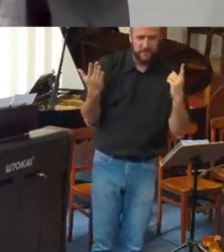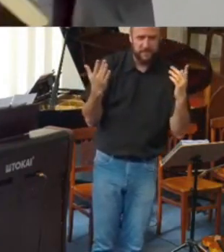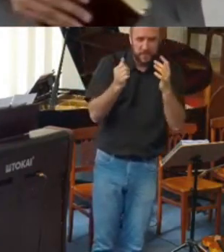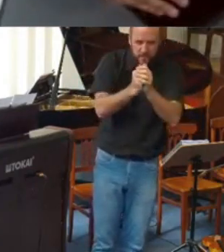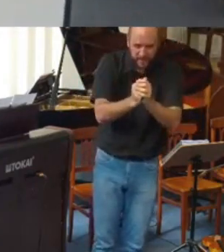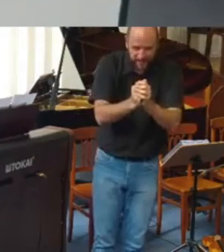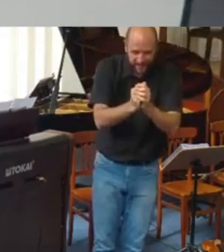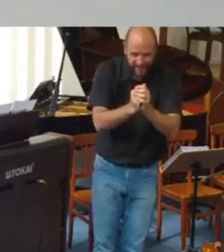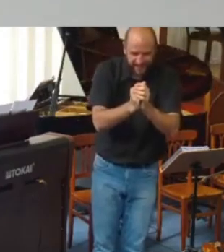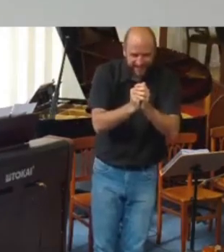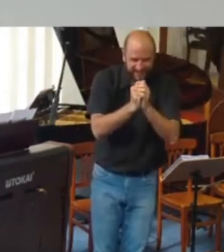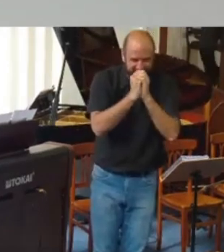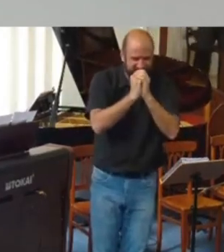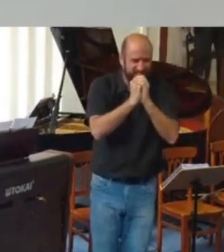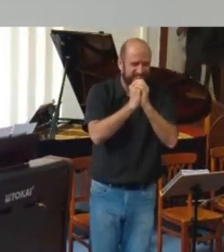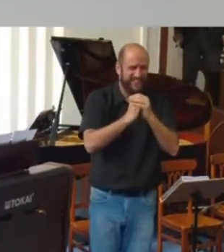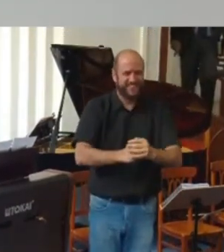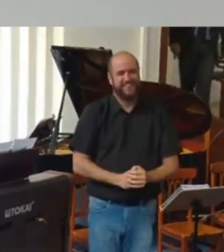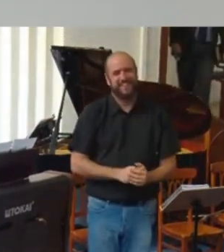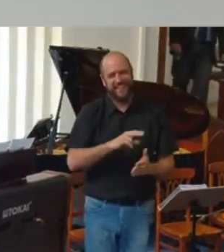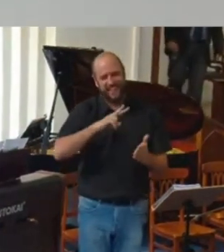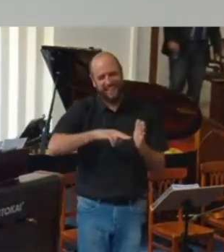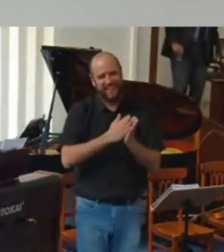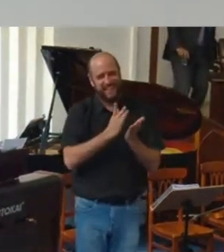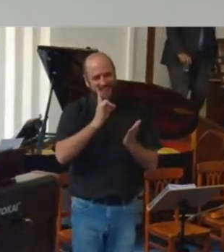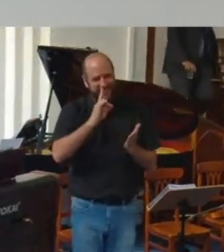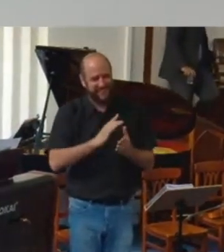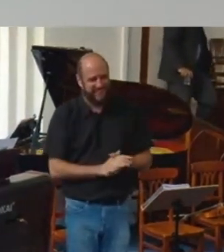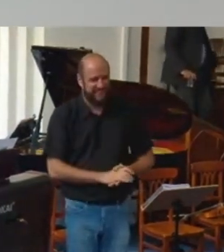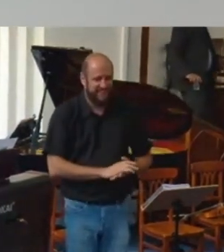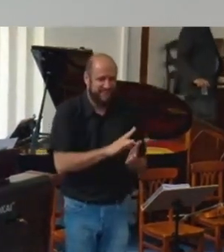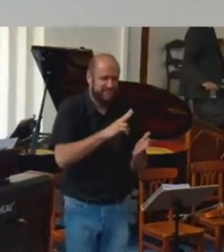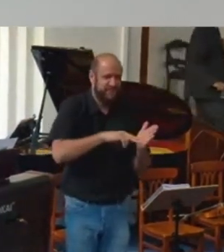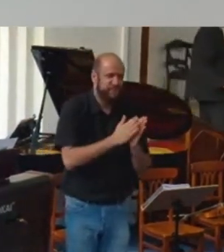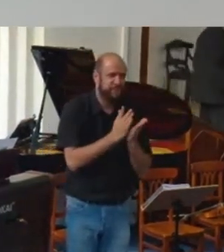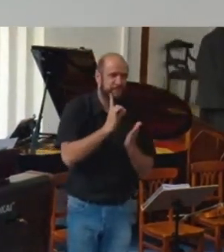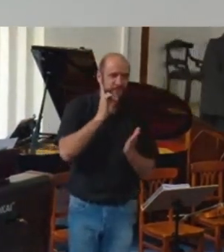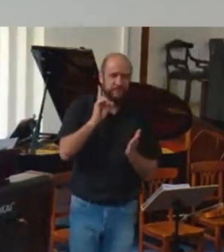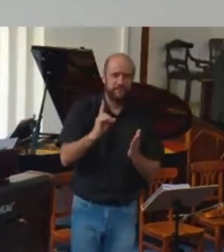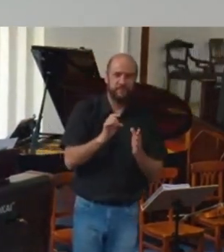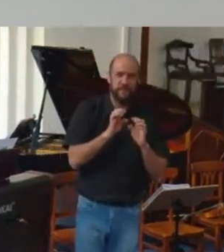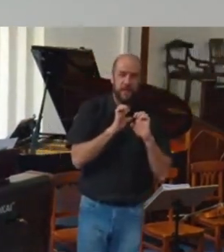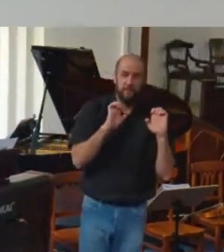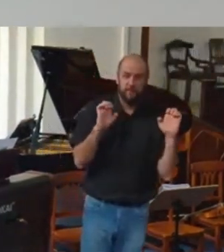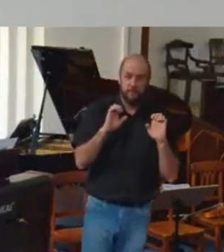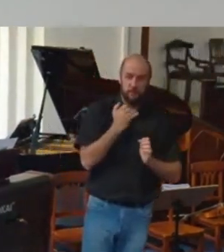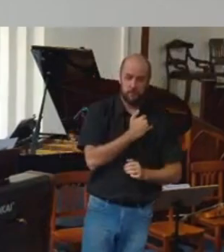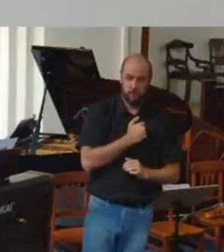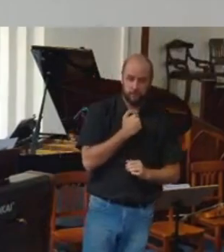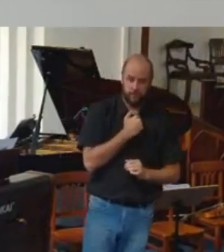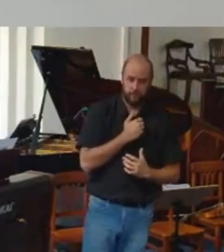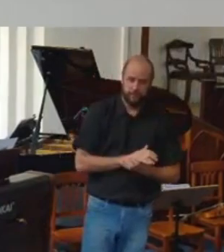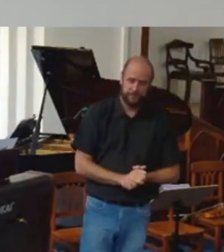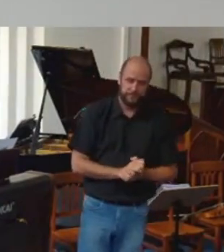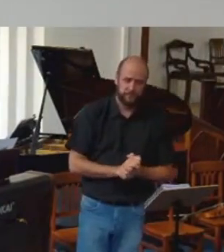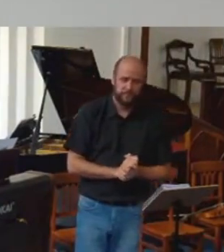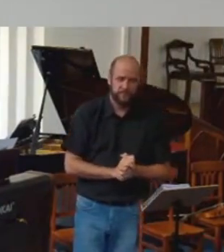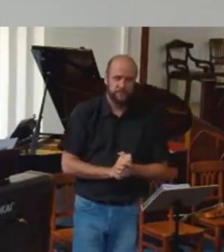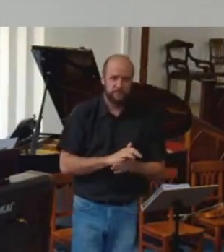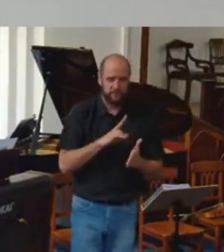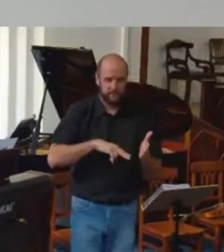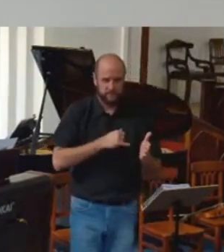manhã. Vamos abrir a palavra de Deus. Vamos abrir a palavra de Deus no Evangelho de João, por